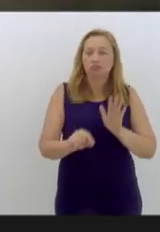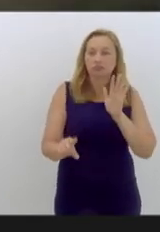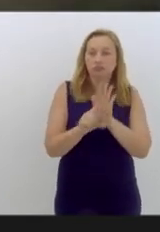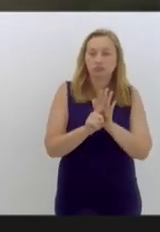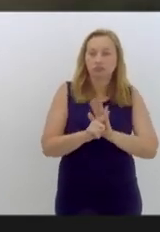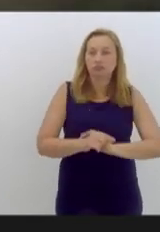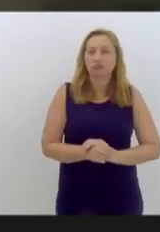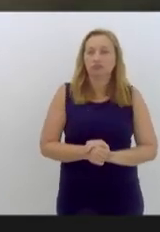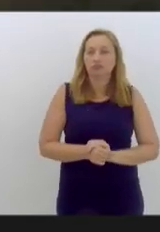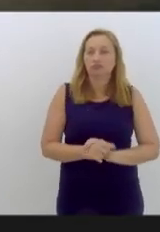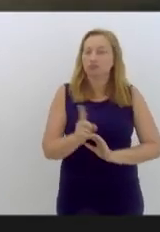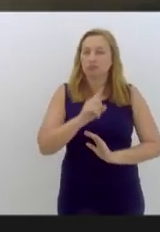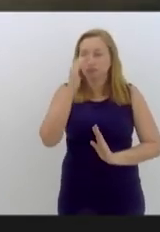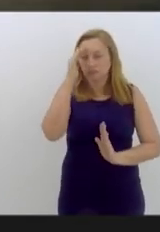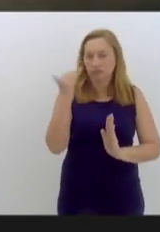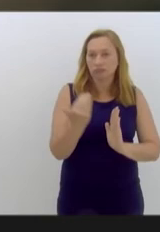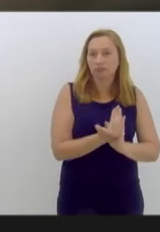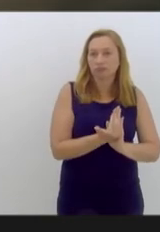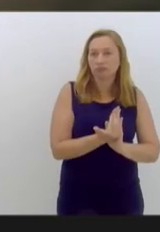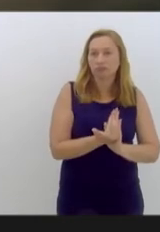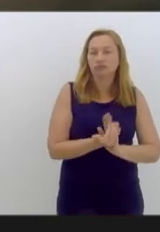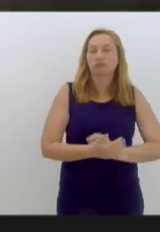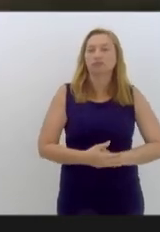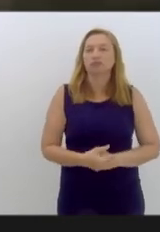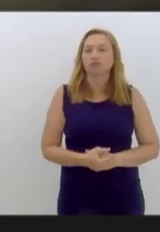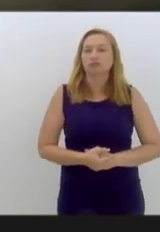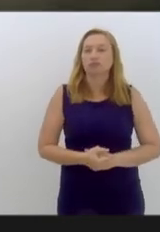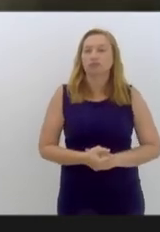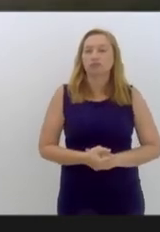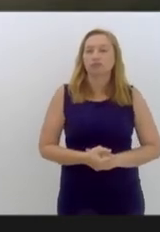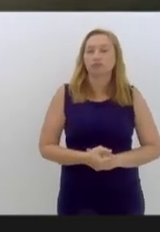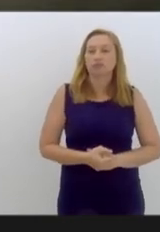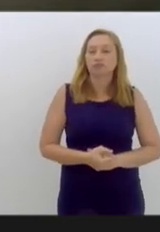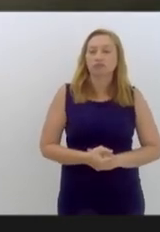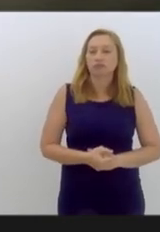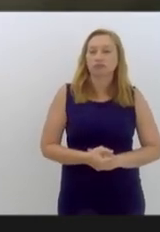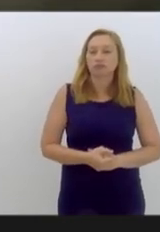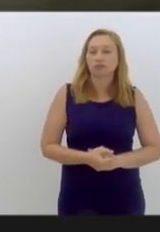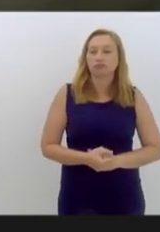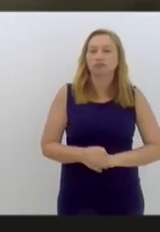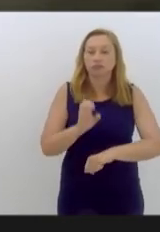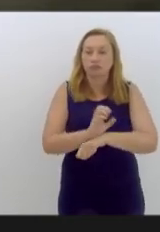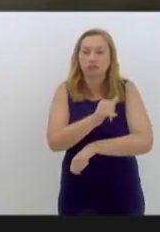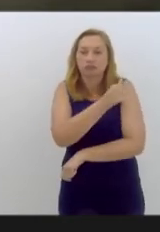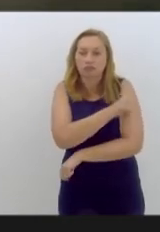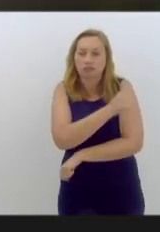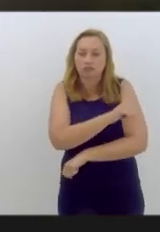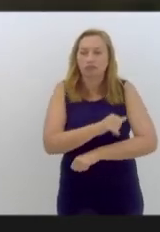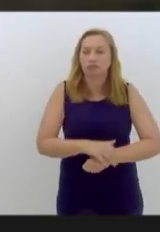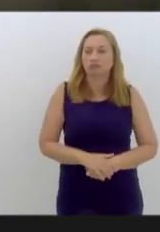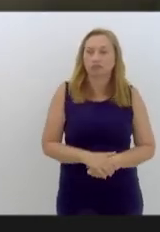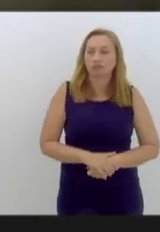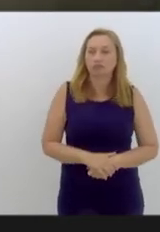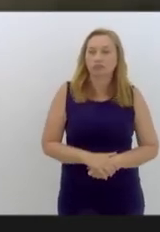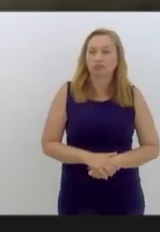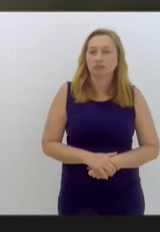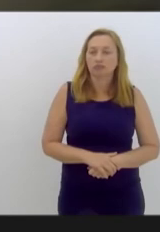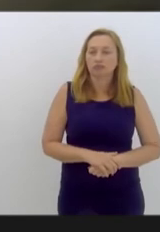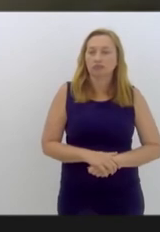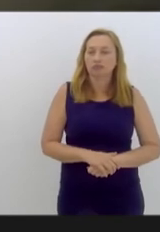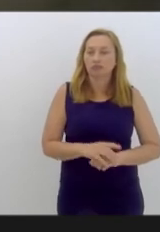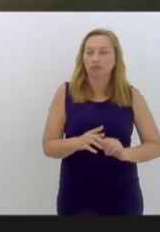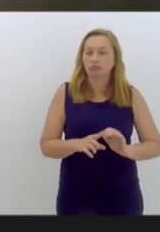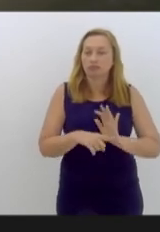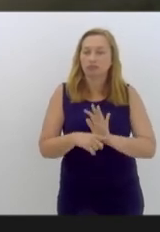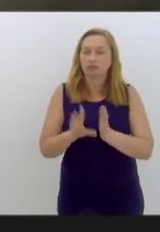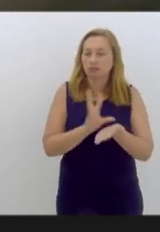e que não foram cumpridos por um pouco desse desleixo do Estado do Rio de Janeiro no lidar com as pautas e